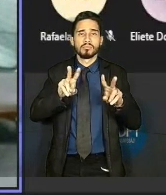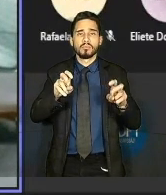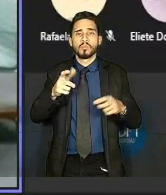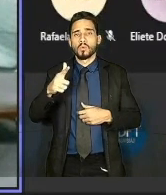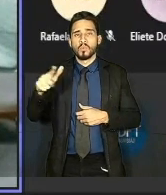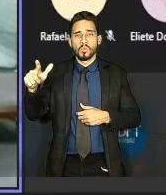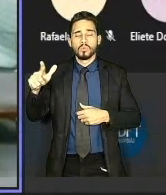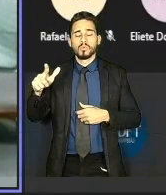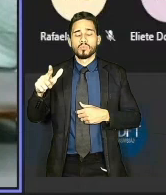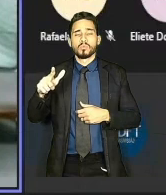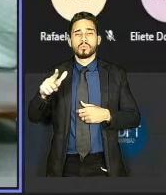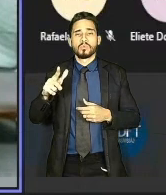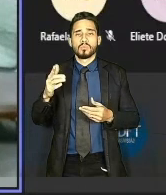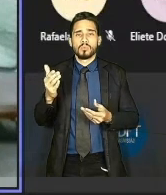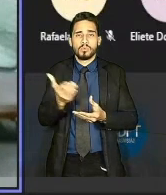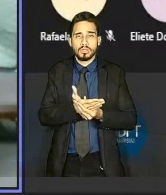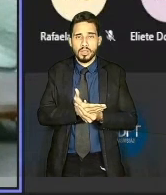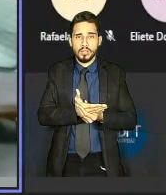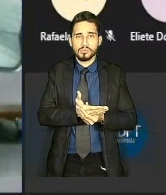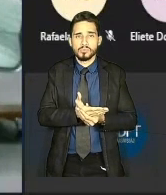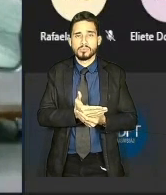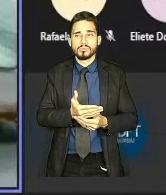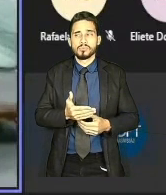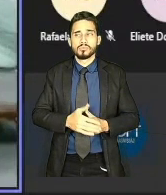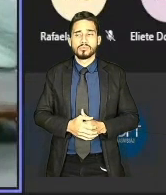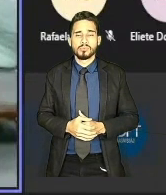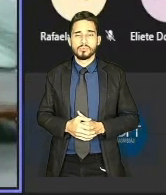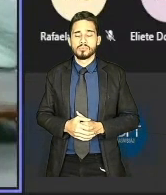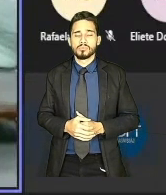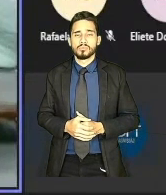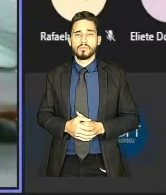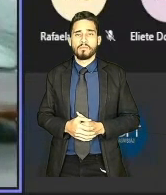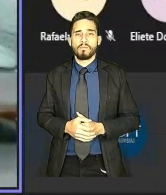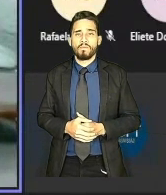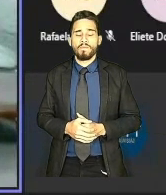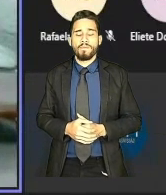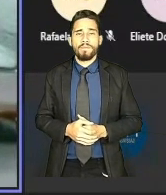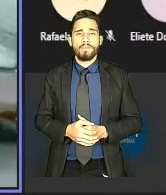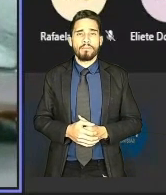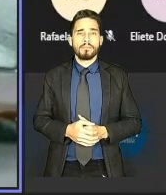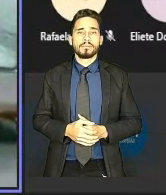processo que gostariam de ver julgados?